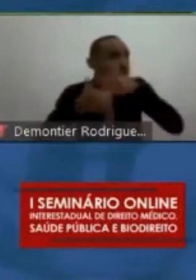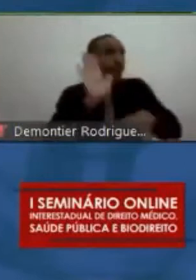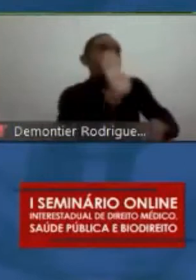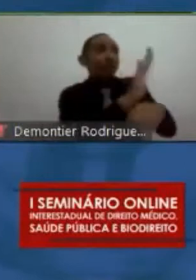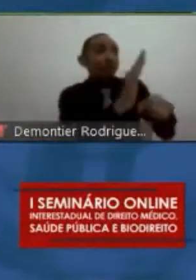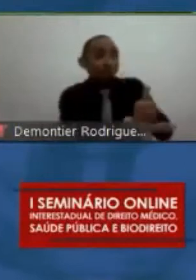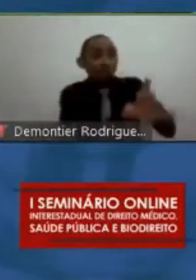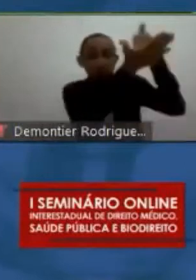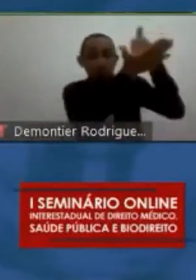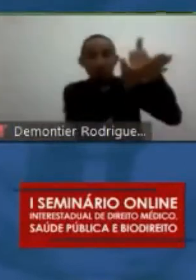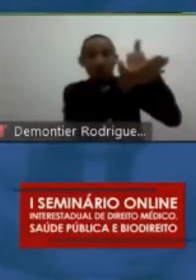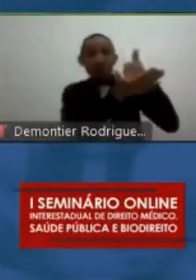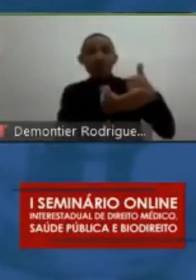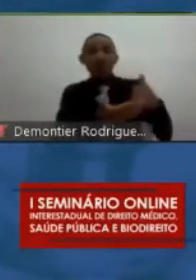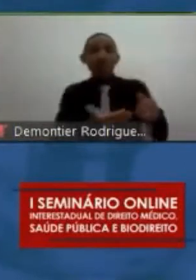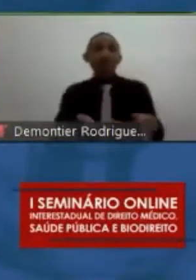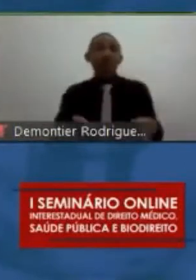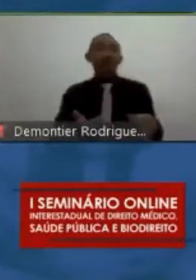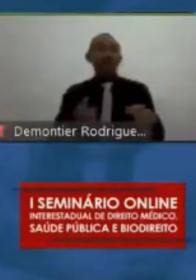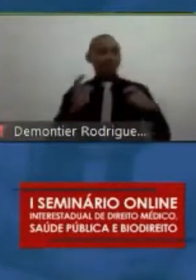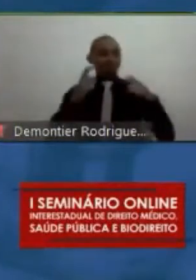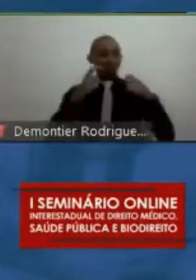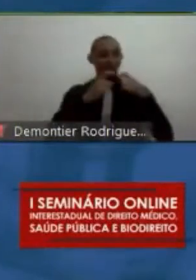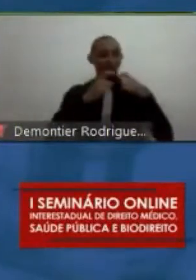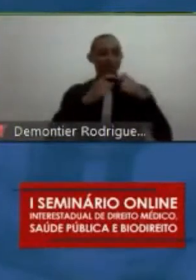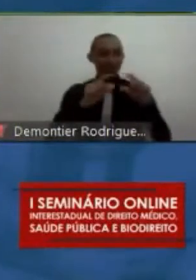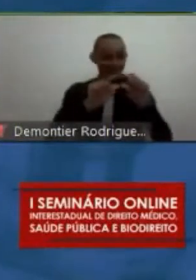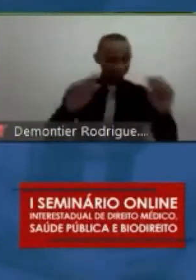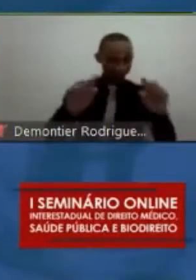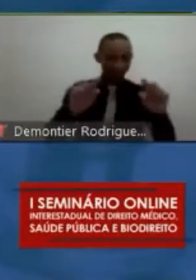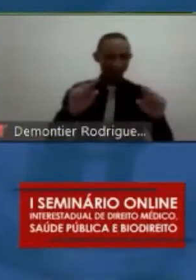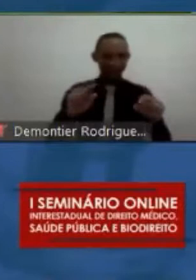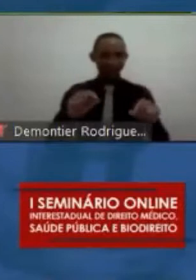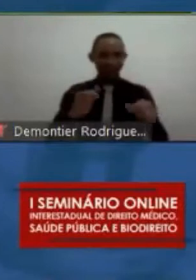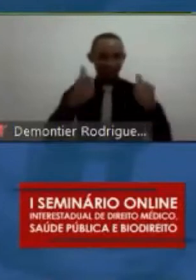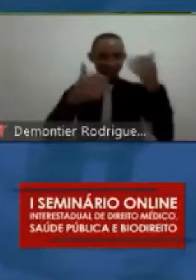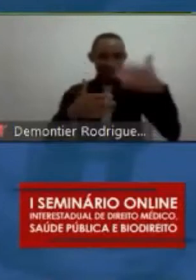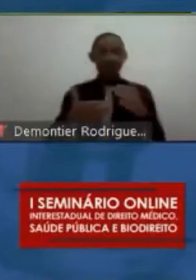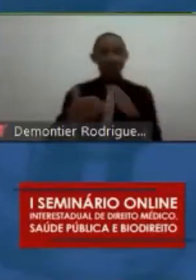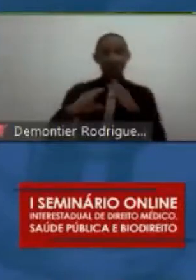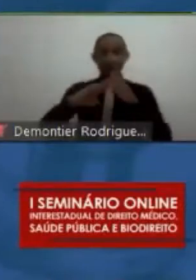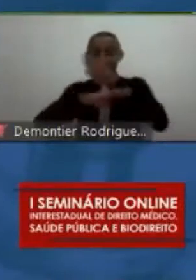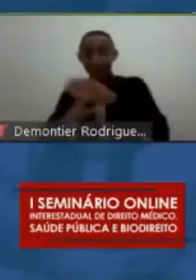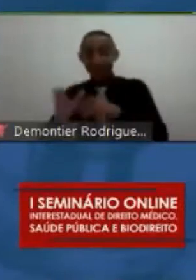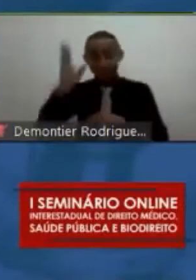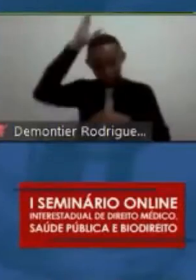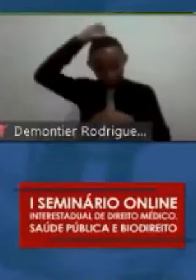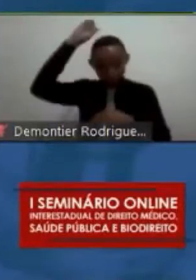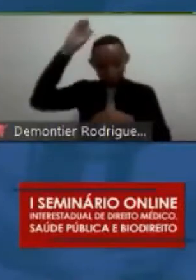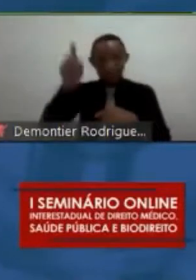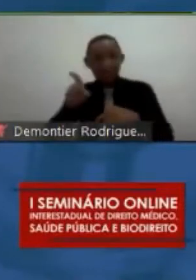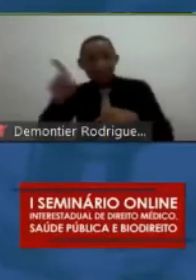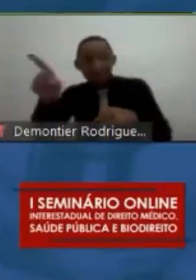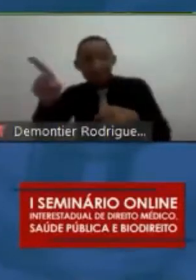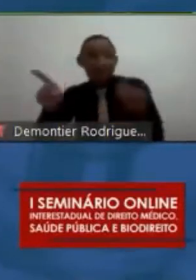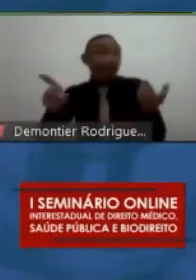objetivo final, aí o Dr. Drauzio Varella até diz, talvez seja melhor ir para o corpo de bombeiros, né? Porque há muitas doenças que